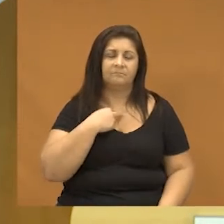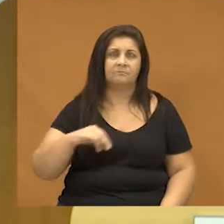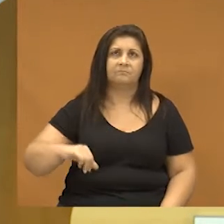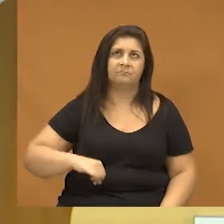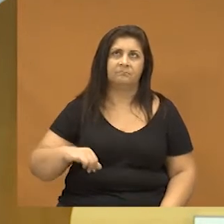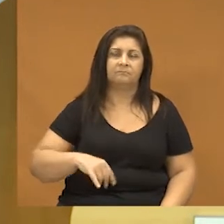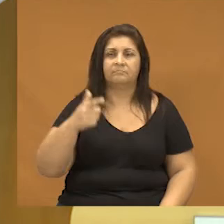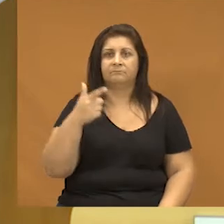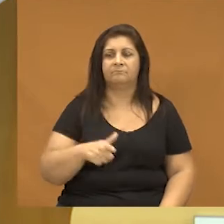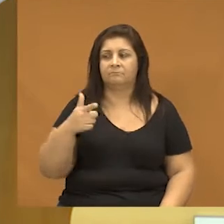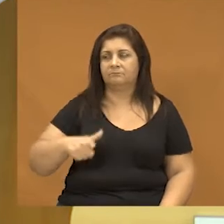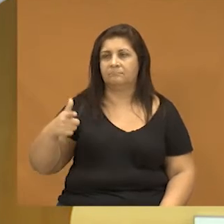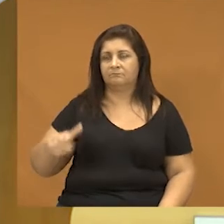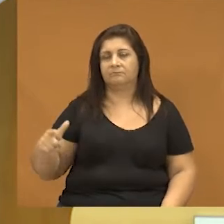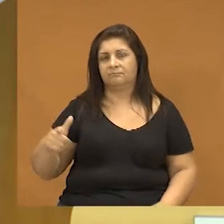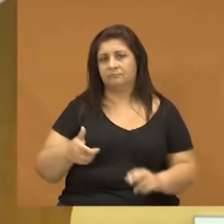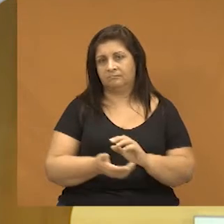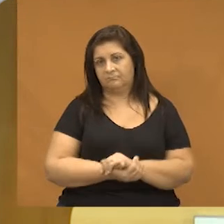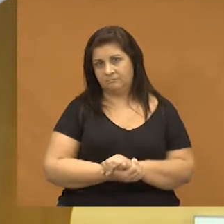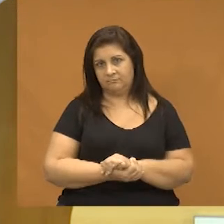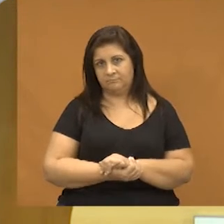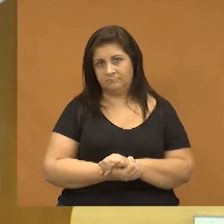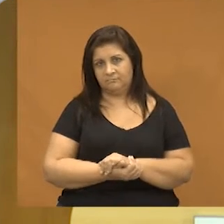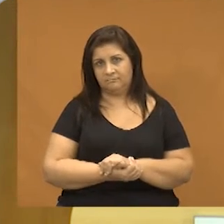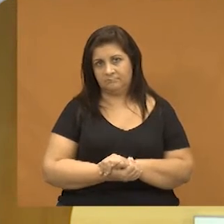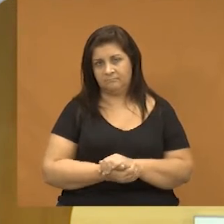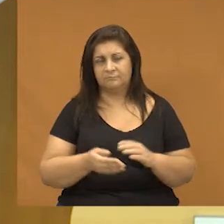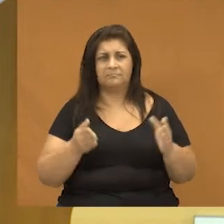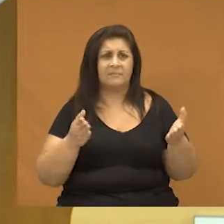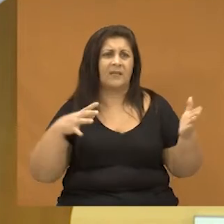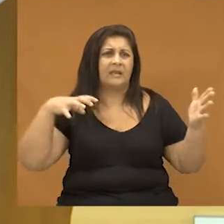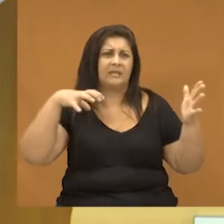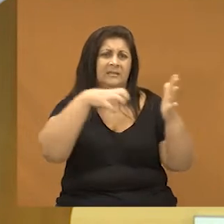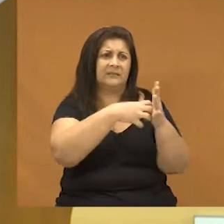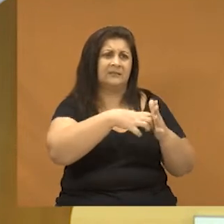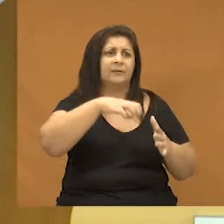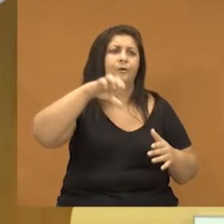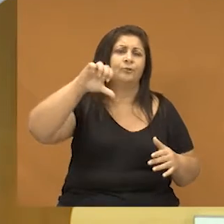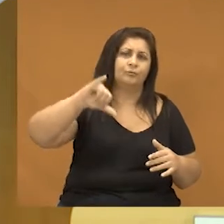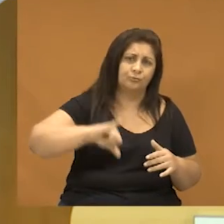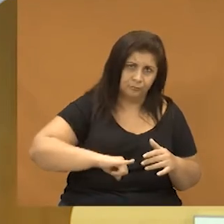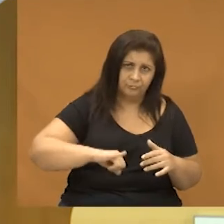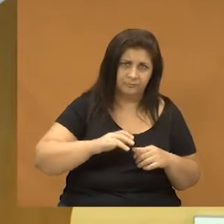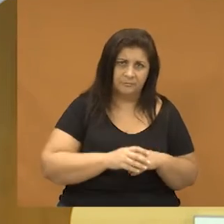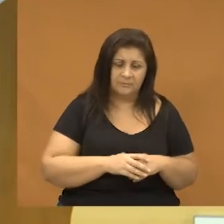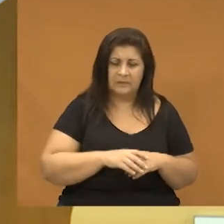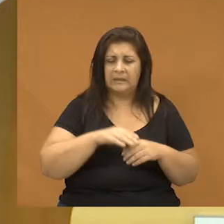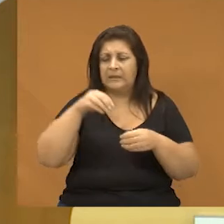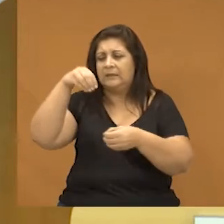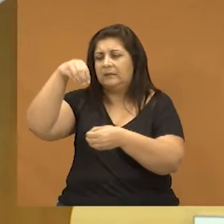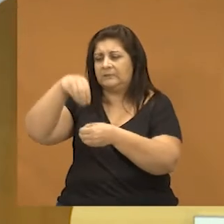4 vezes. De se dentar já é 1. Colocar no SAMU é